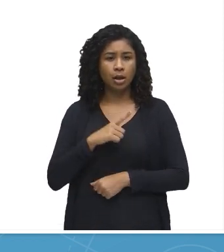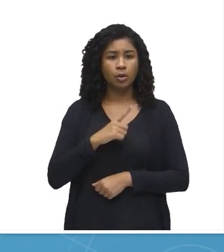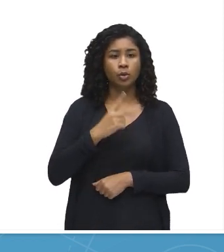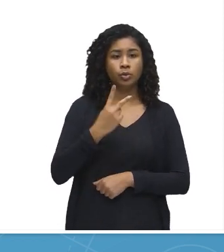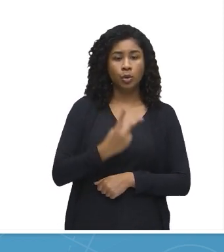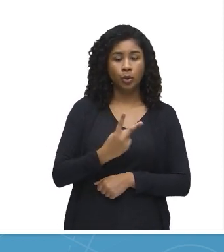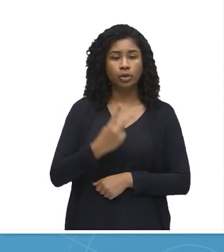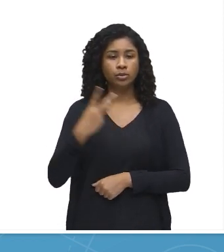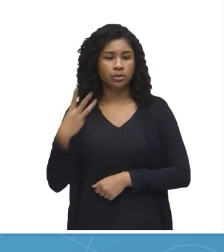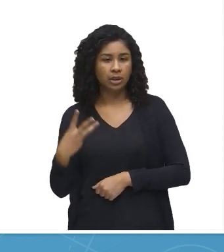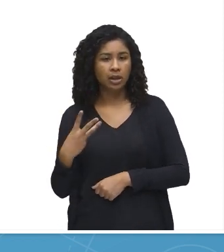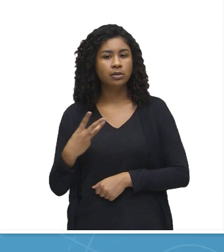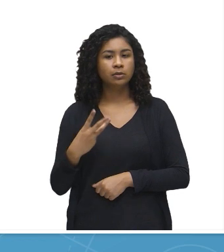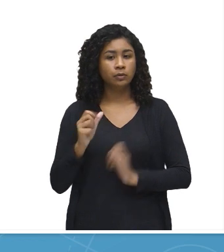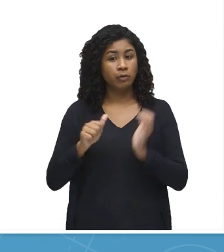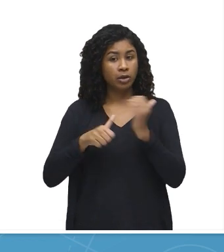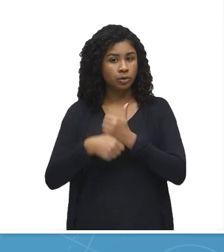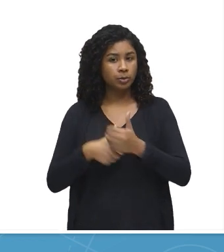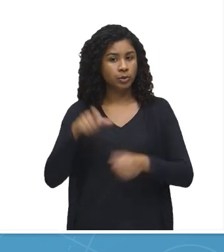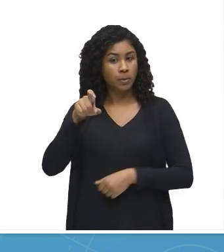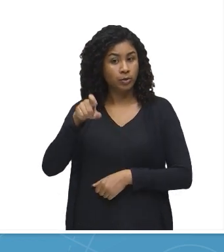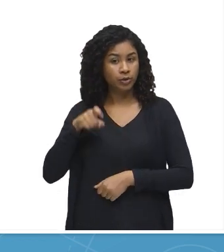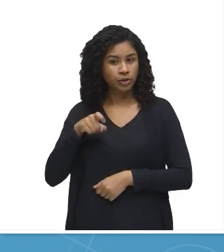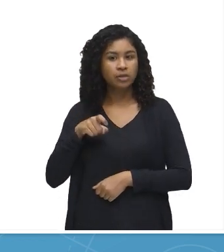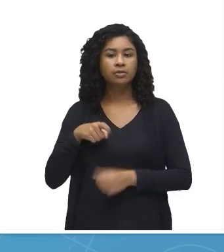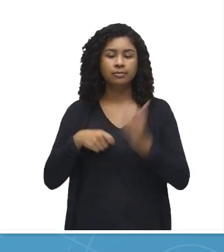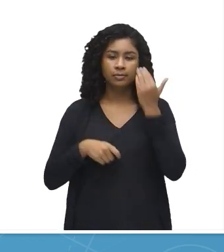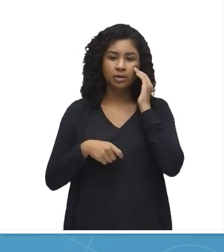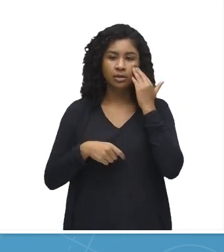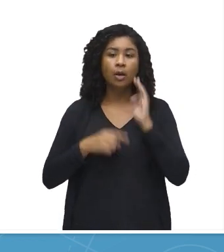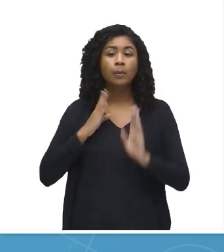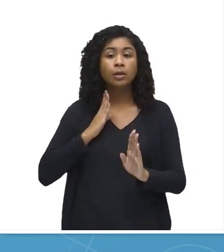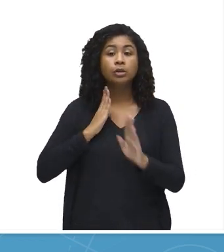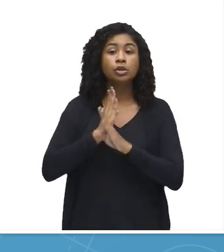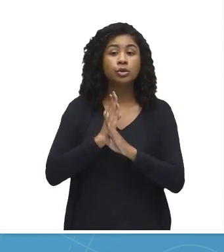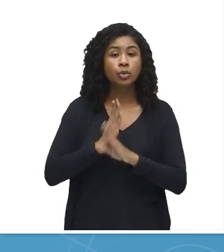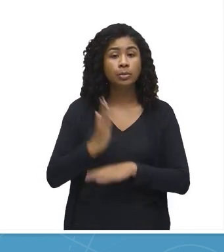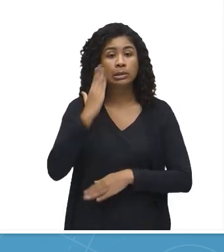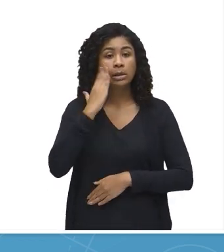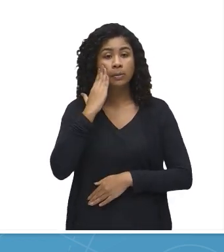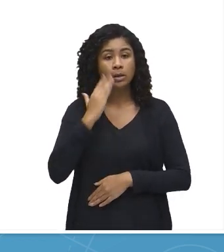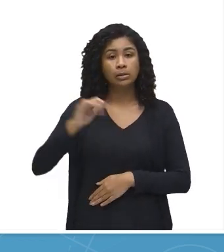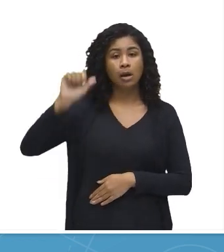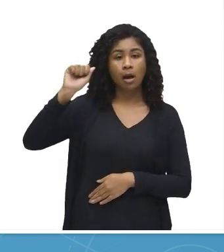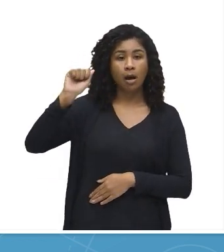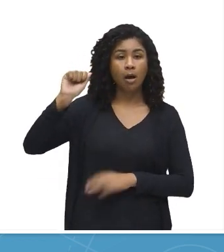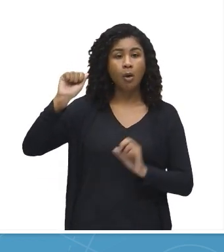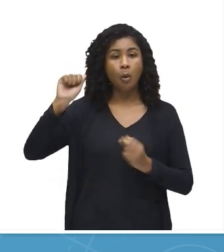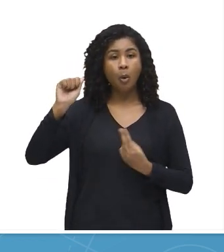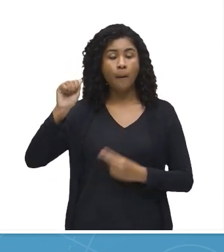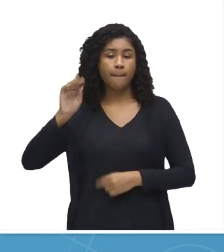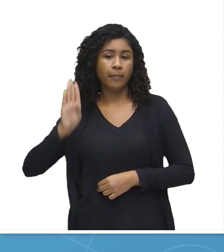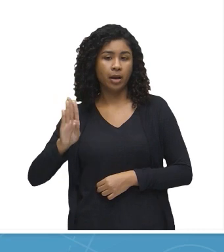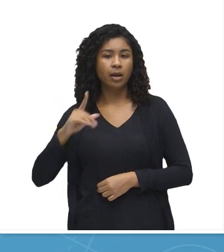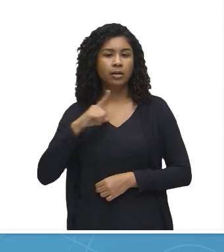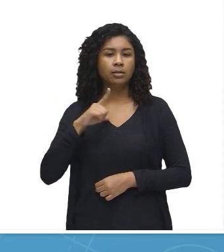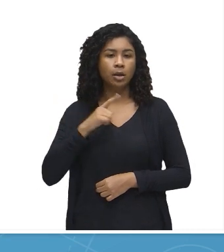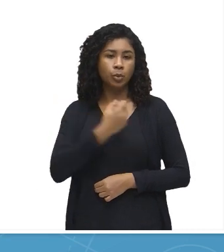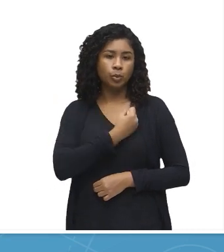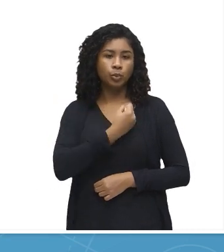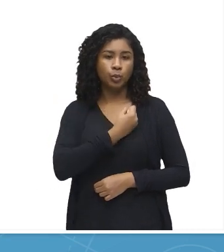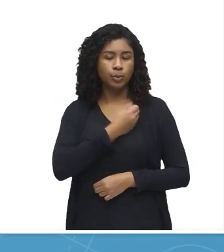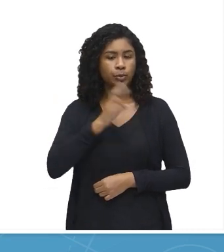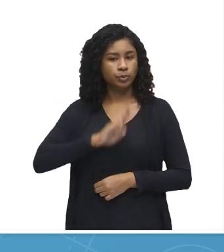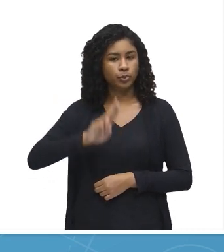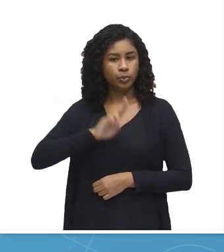o 3 nas equações e descubram se a primeira ou a segunda tem esses dois números como solução,